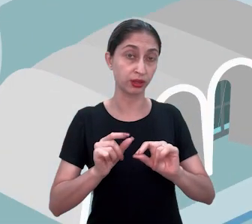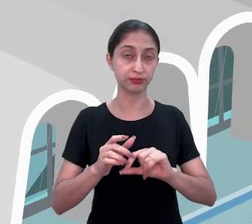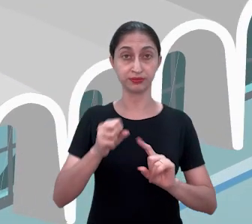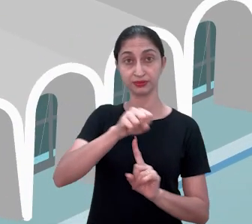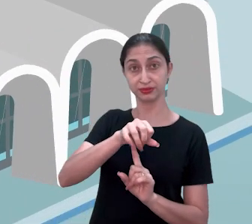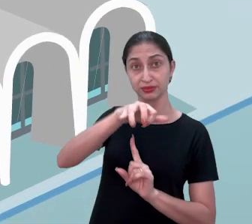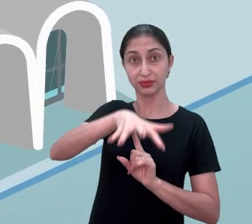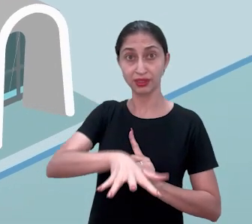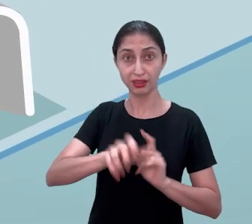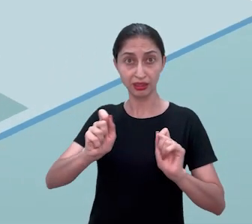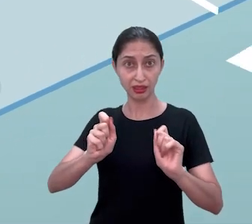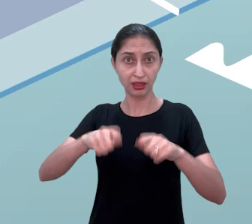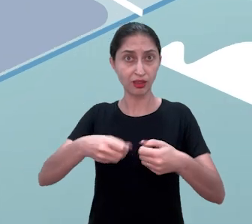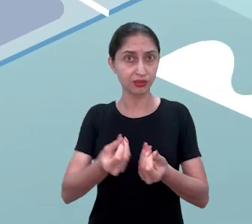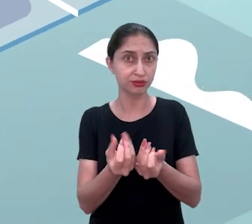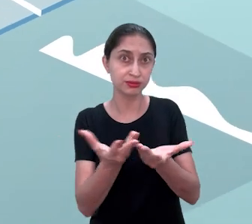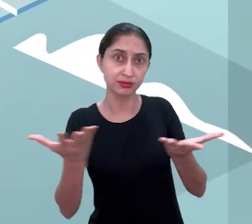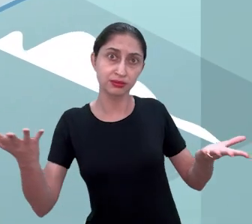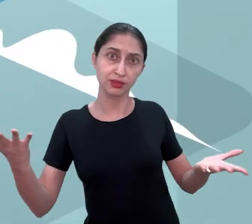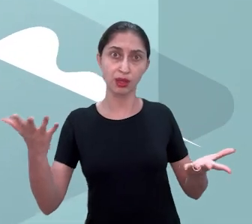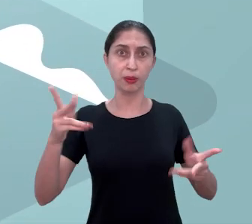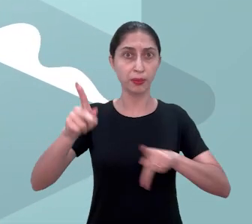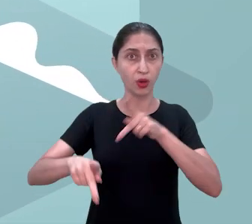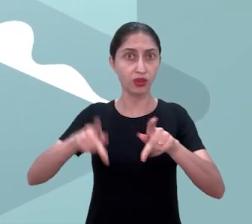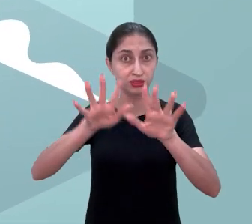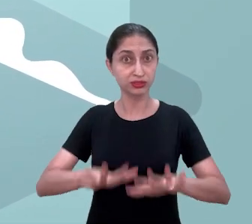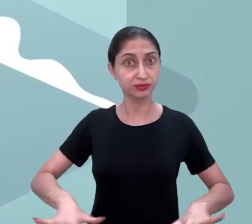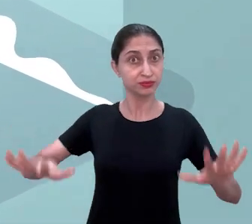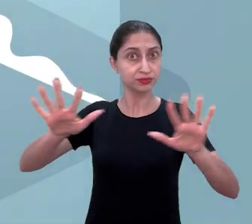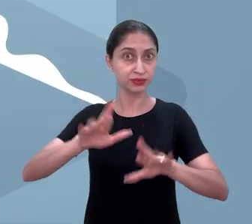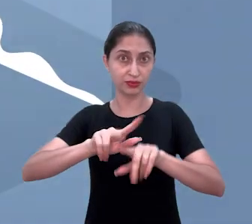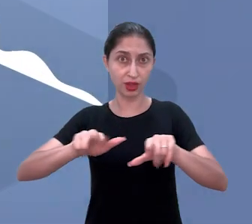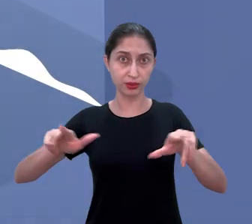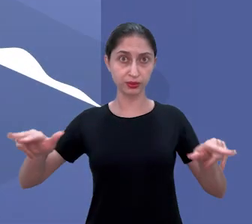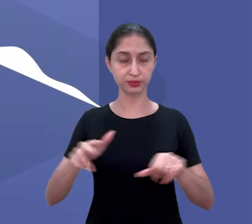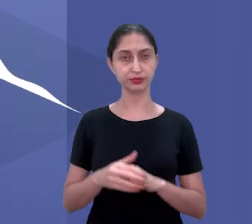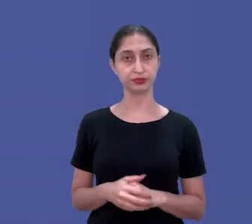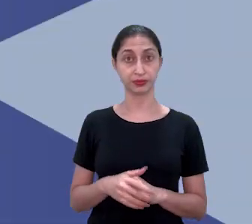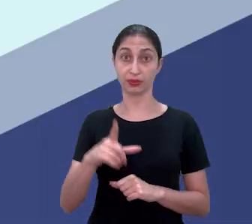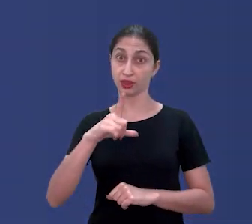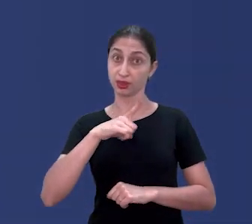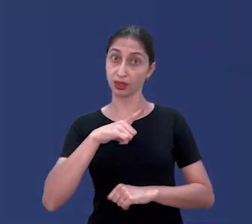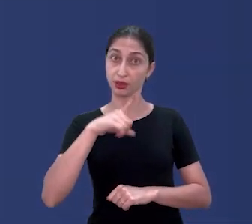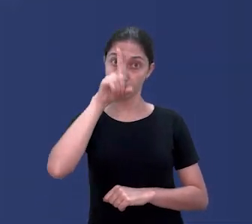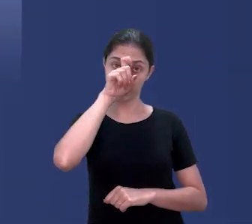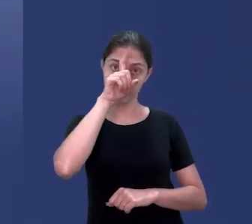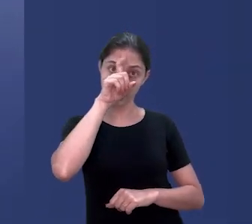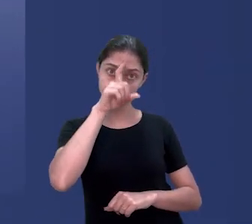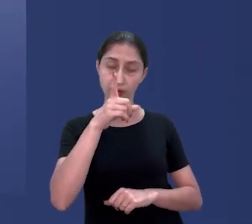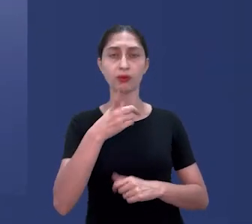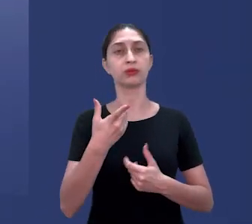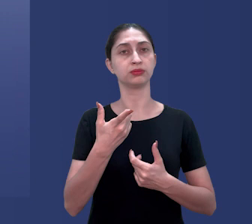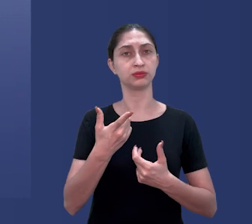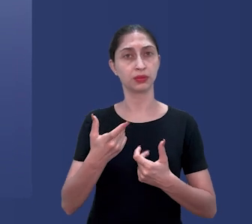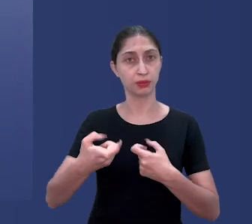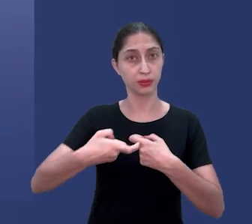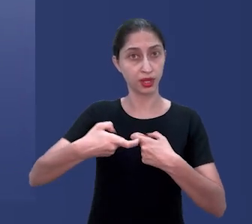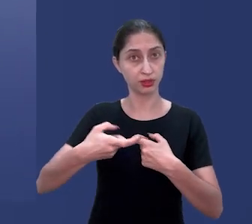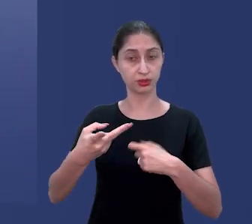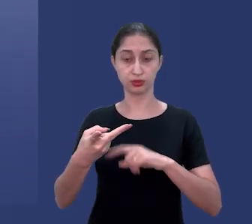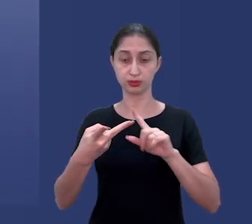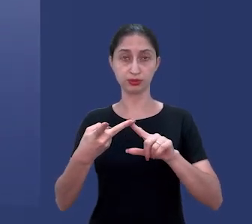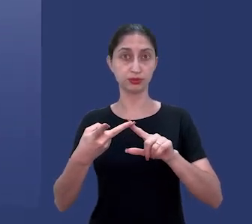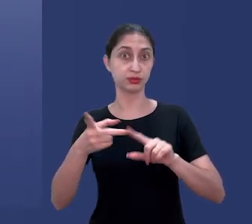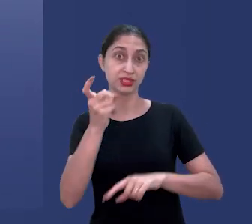extensão oferece serviços para os nossos vizinhos e toda a população. Temos a Clínica Integrada, com atendimentos